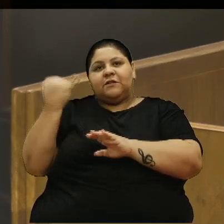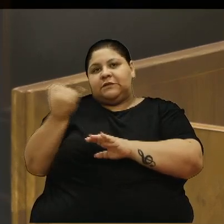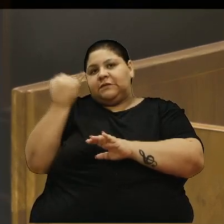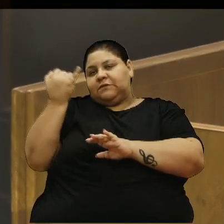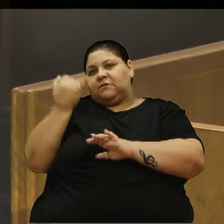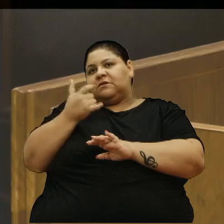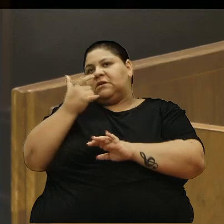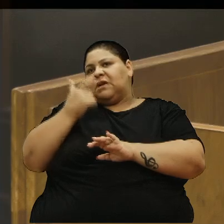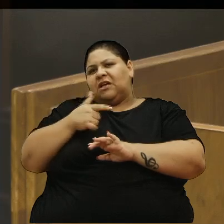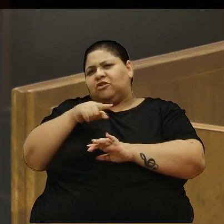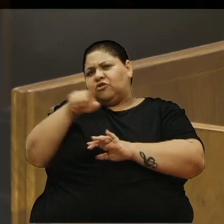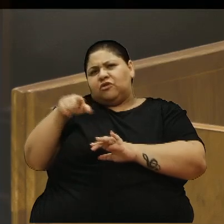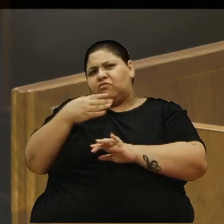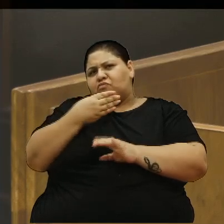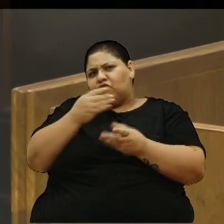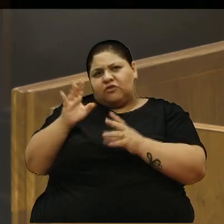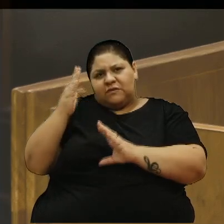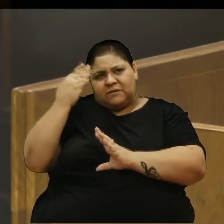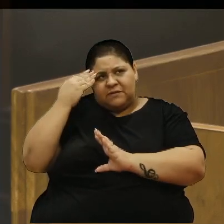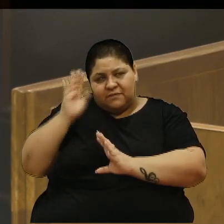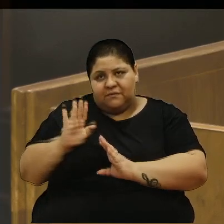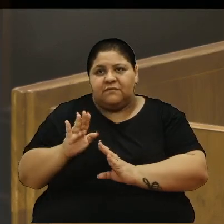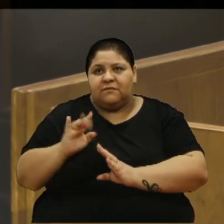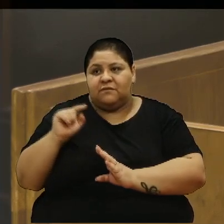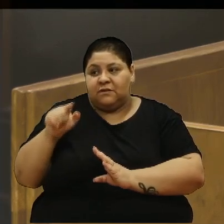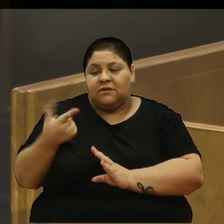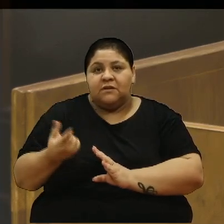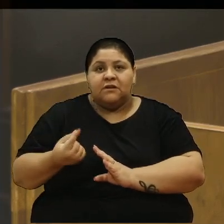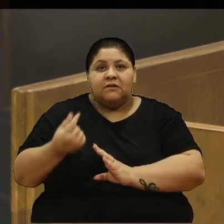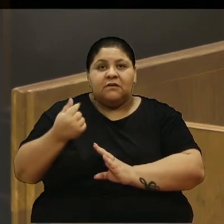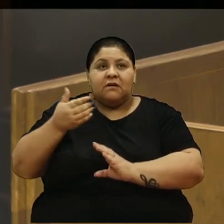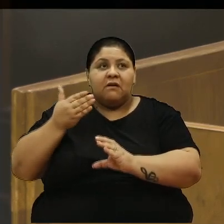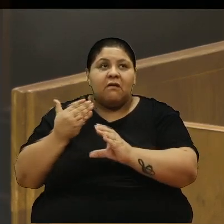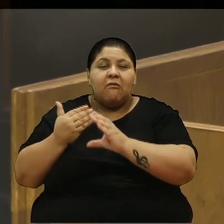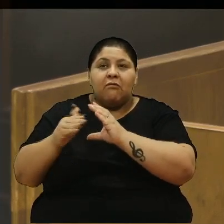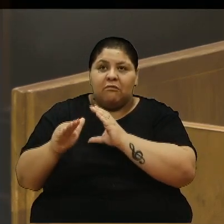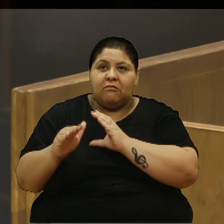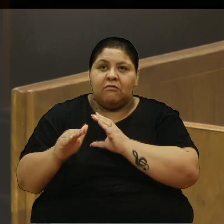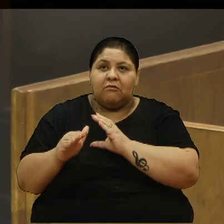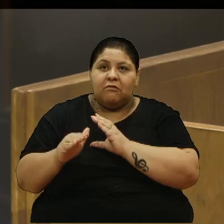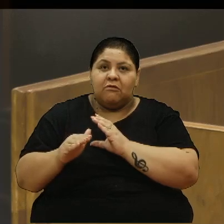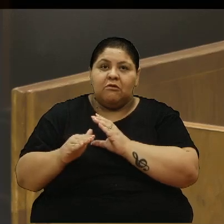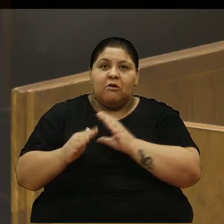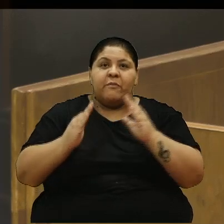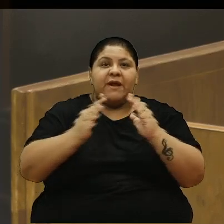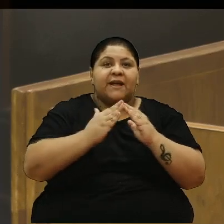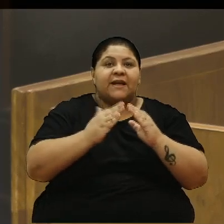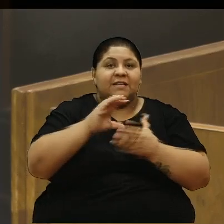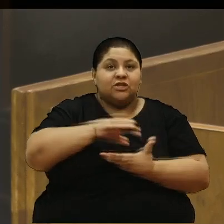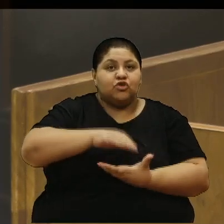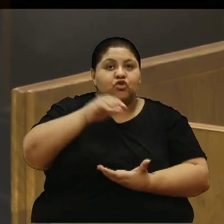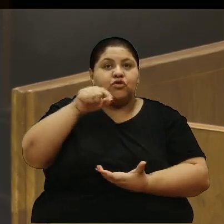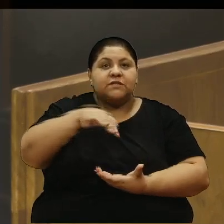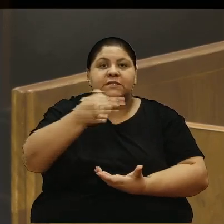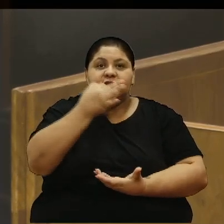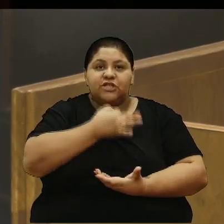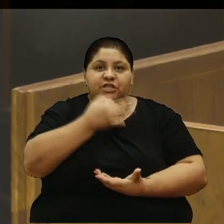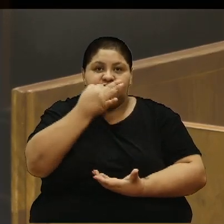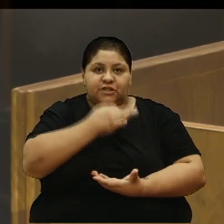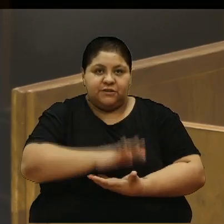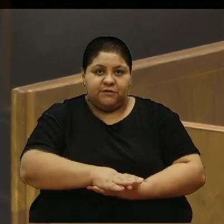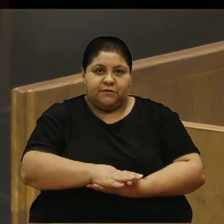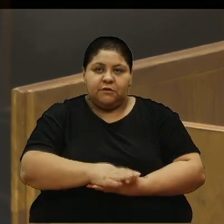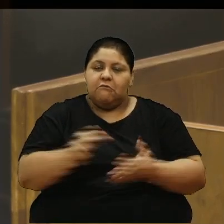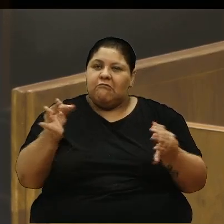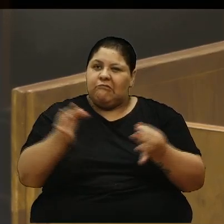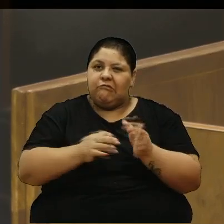talvez muitos não saibam, esse valor é destinado para o lar do idoso, aqui de Caxias. Então, um